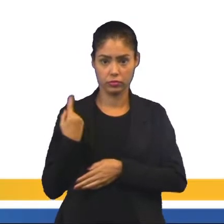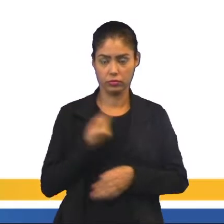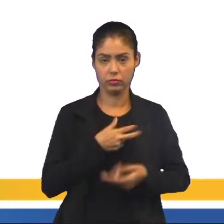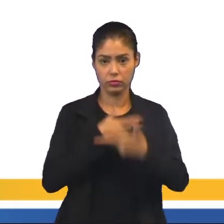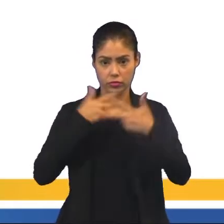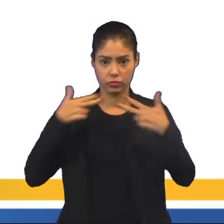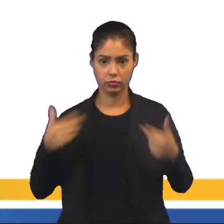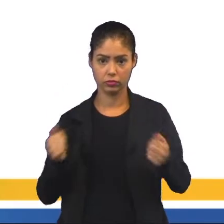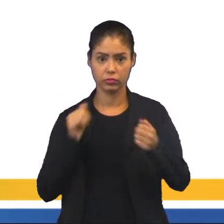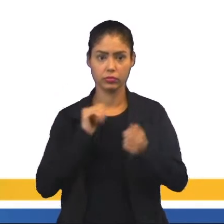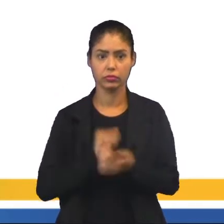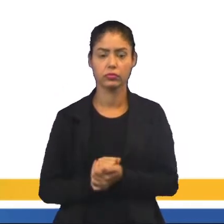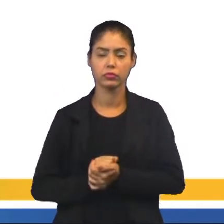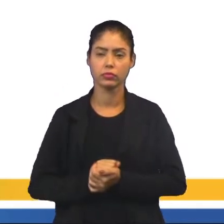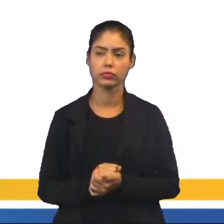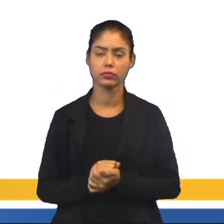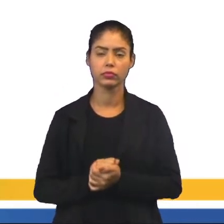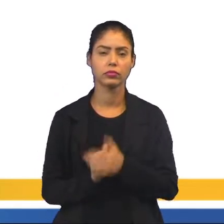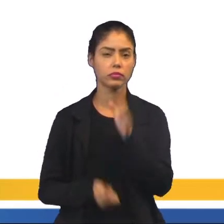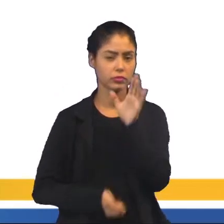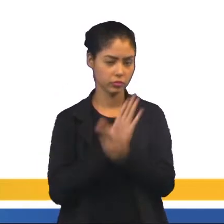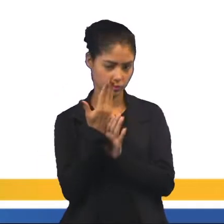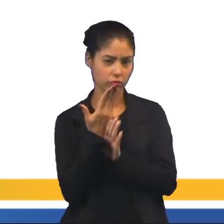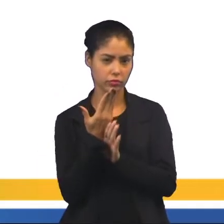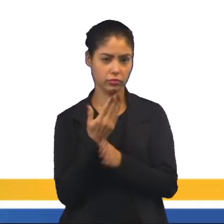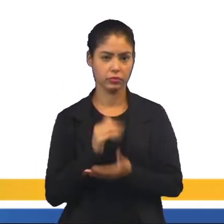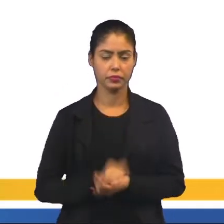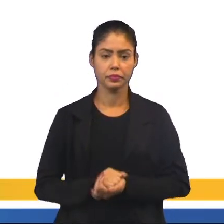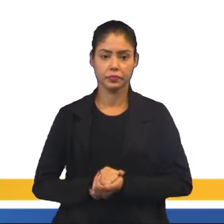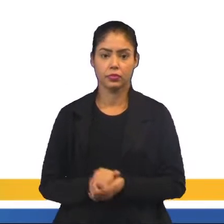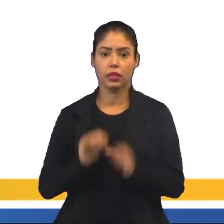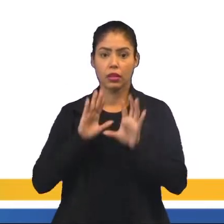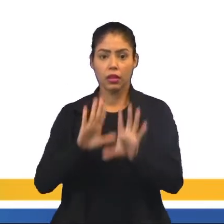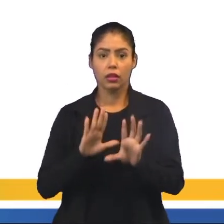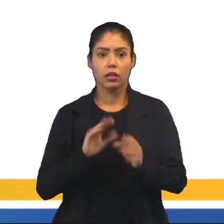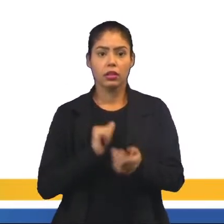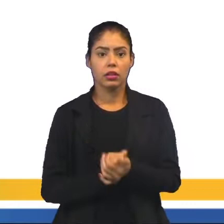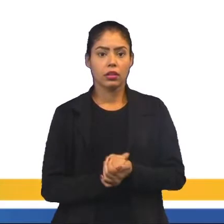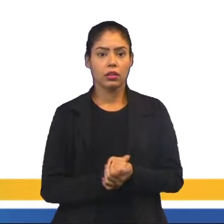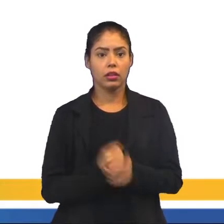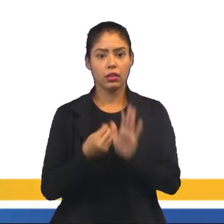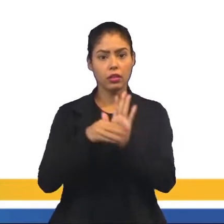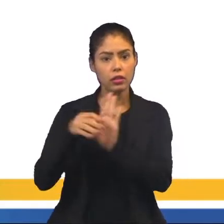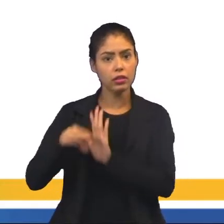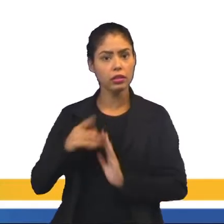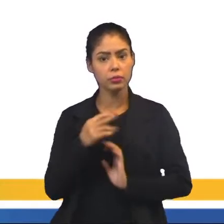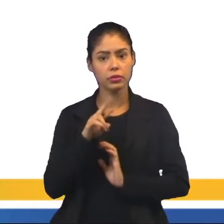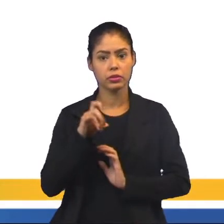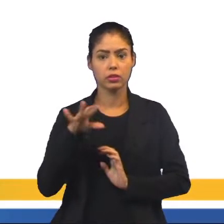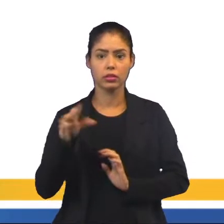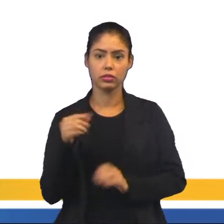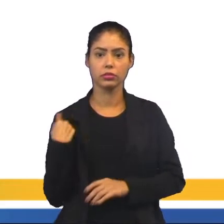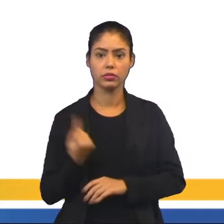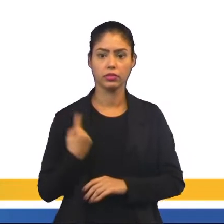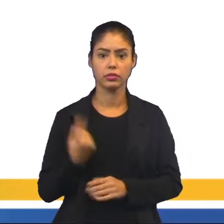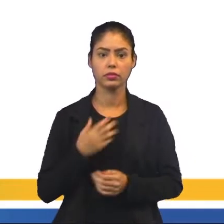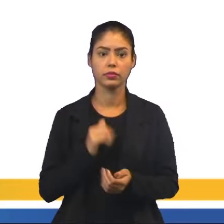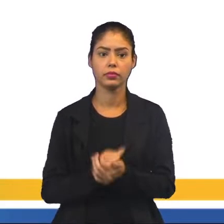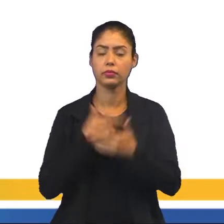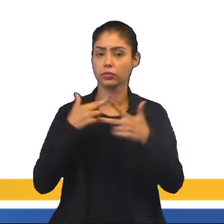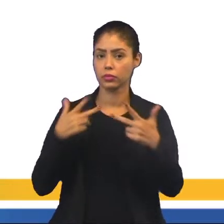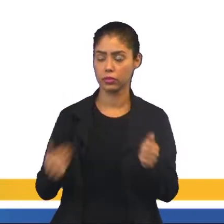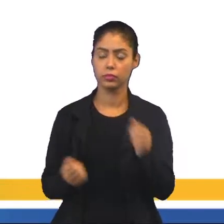dos indivíduos e dos objetos que se cria. Assim, é transferida a potencialidade